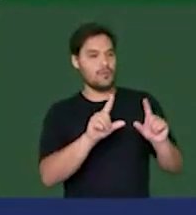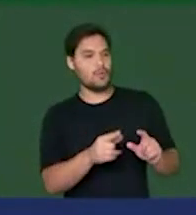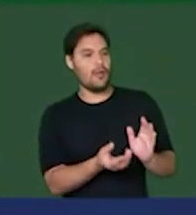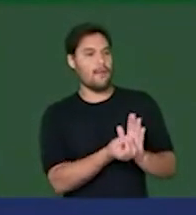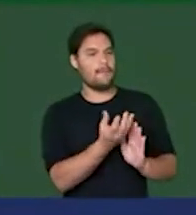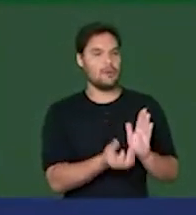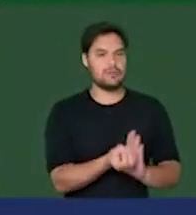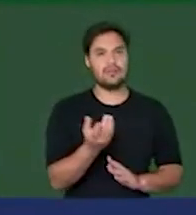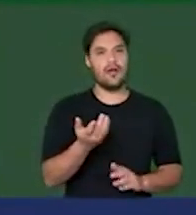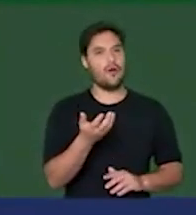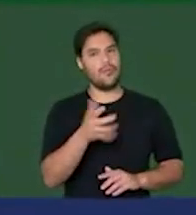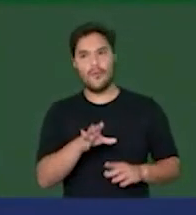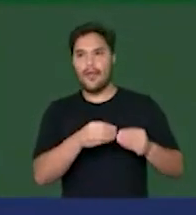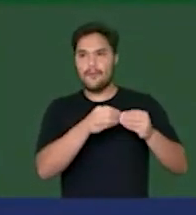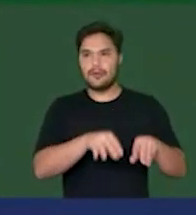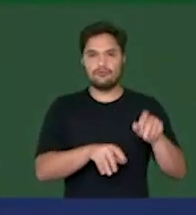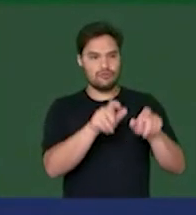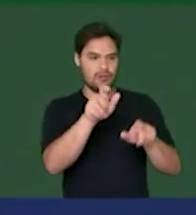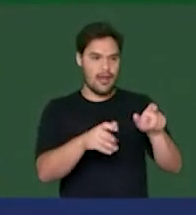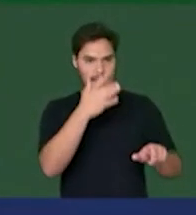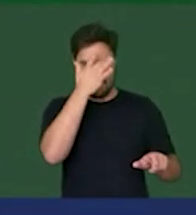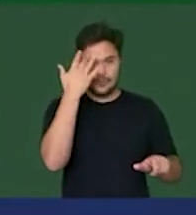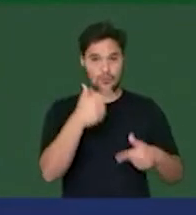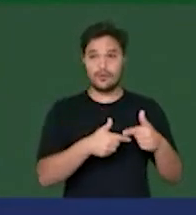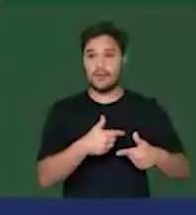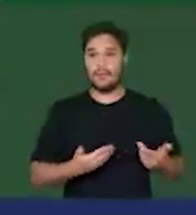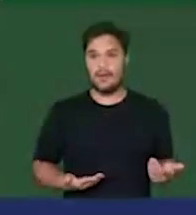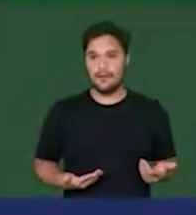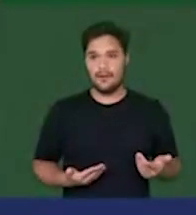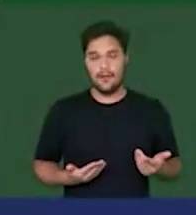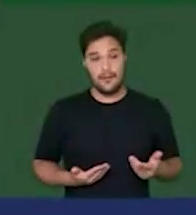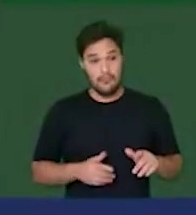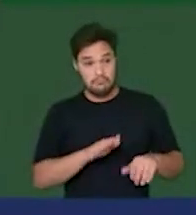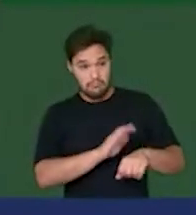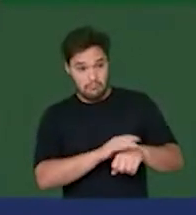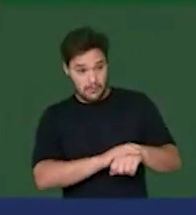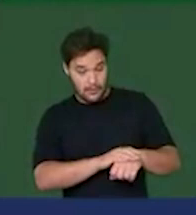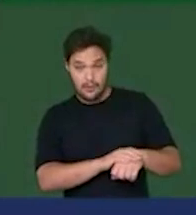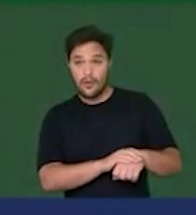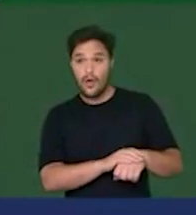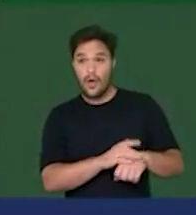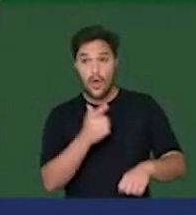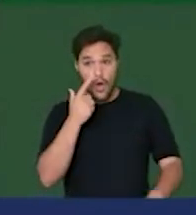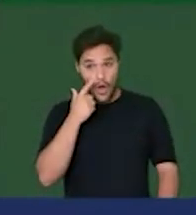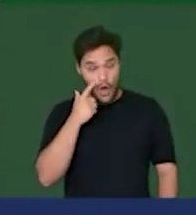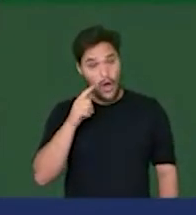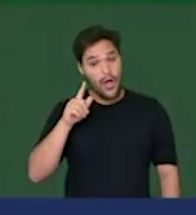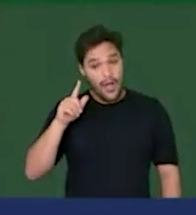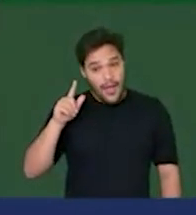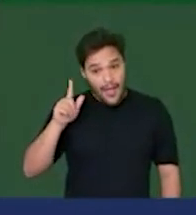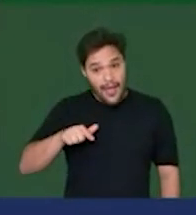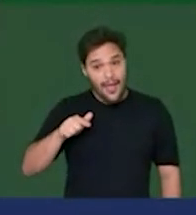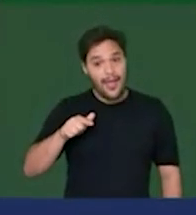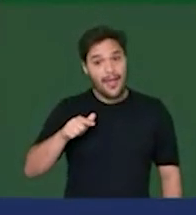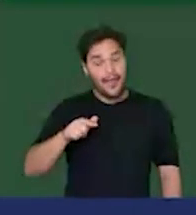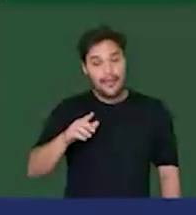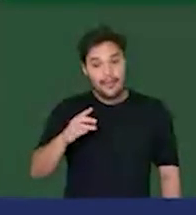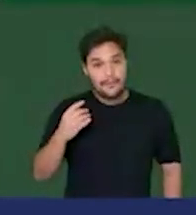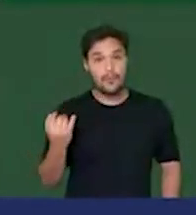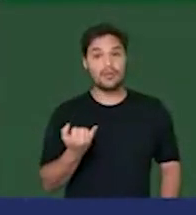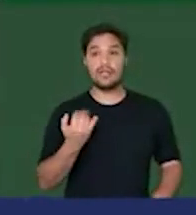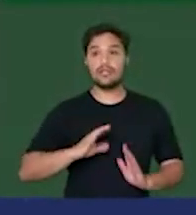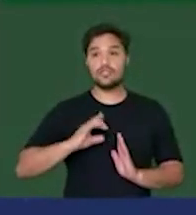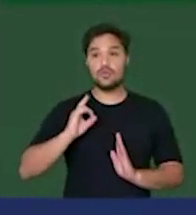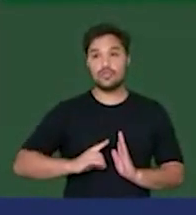produtiva, quer prejudicar o seu funcionário. Os próprios trabalhadores, veja só, esse é um princípio fundamental